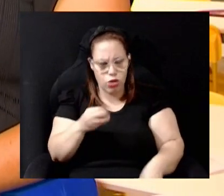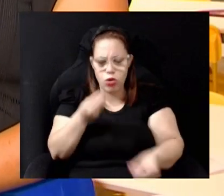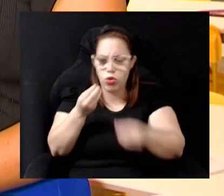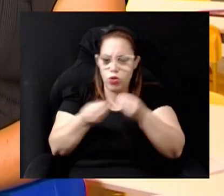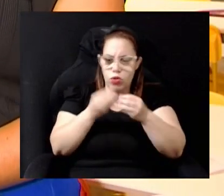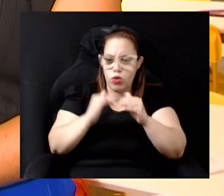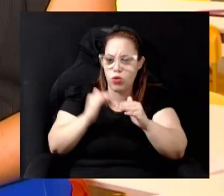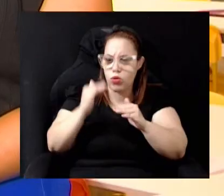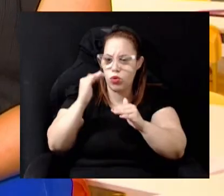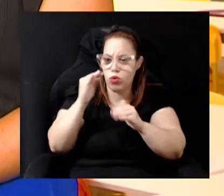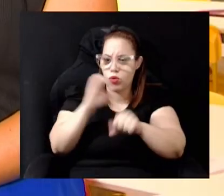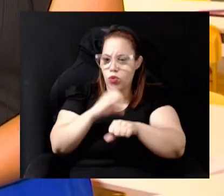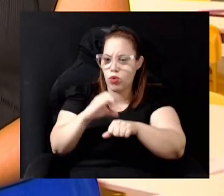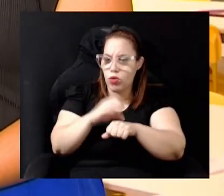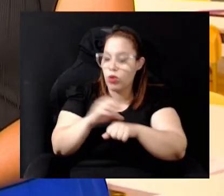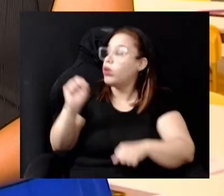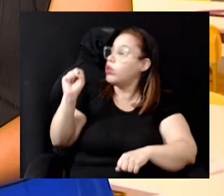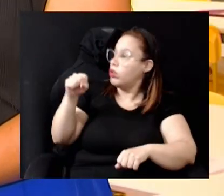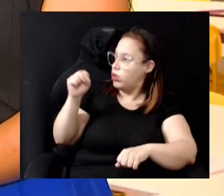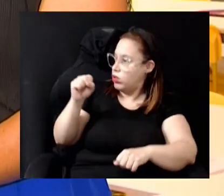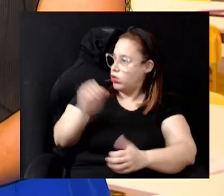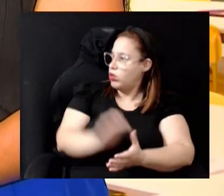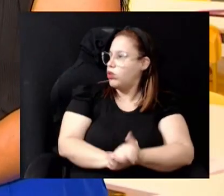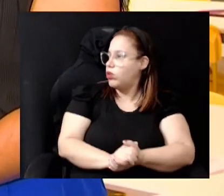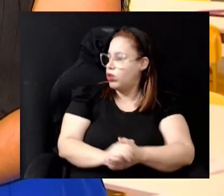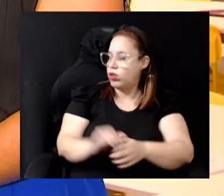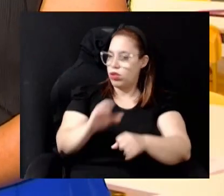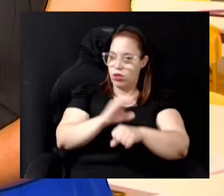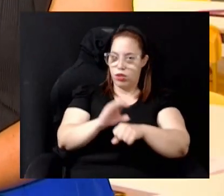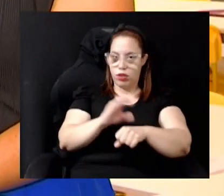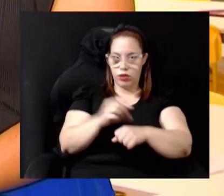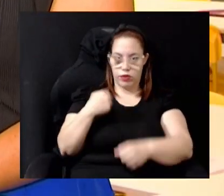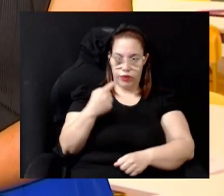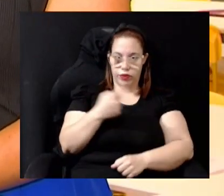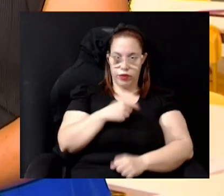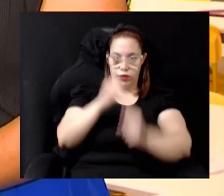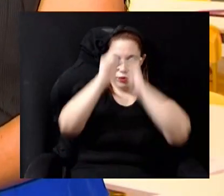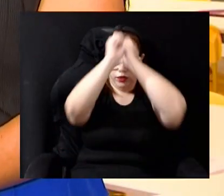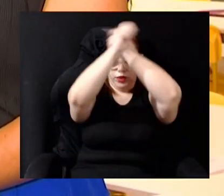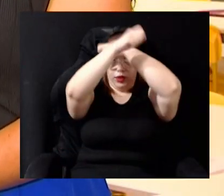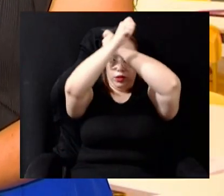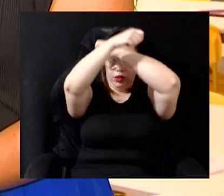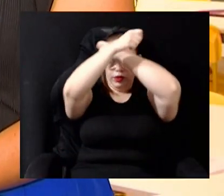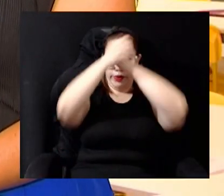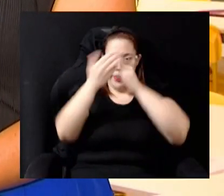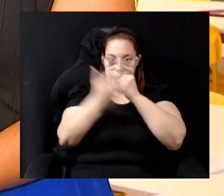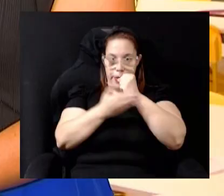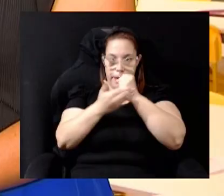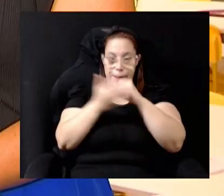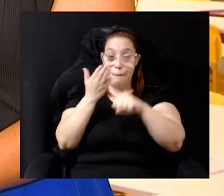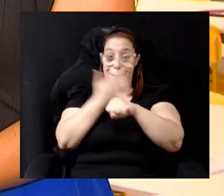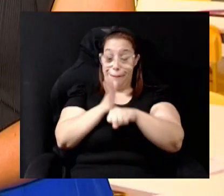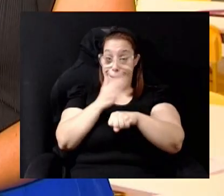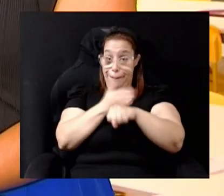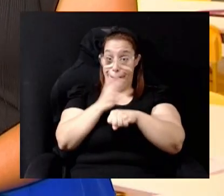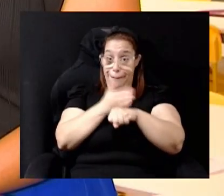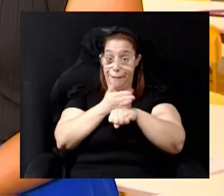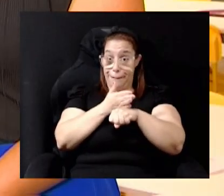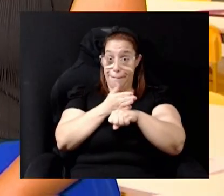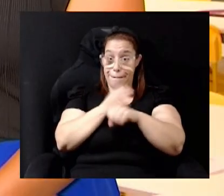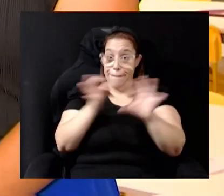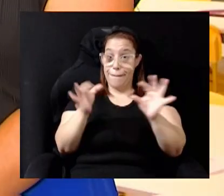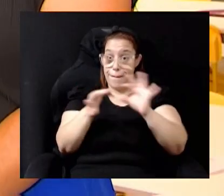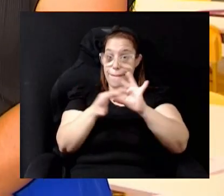curso? Sim. O nosso curso aqui da PUC Campinas, ele é bastante prático, bem conectado com as demandas do